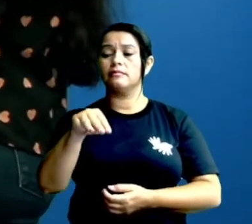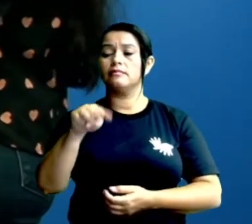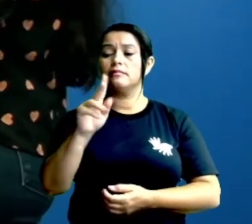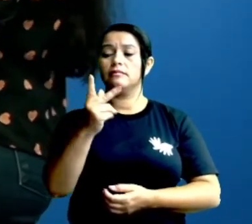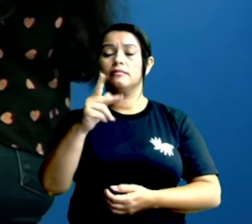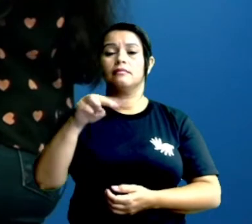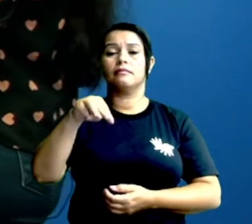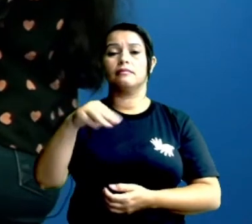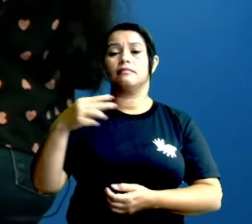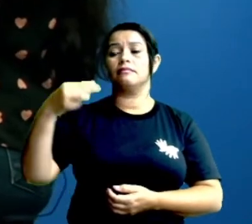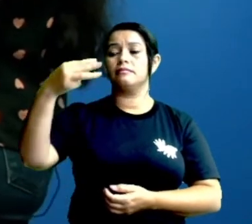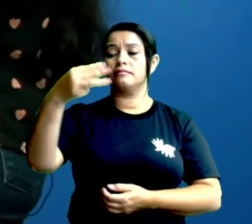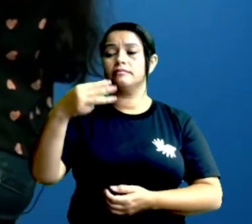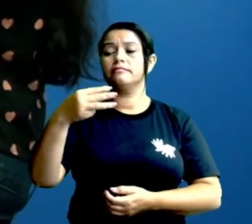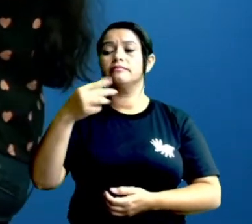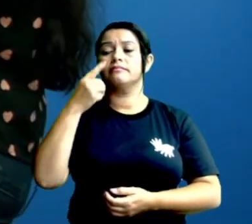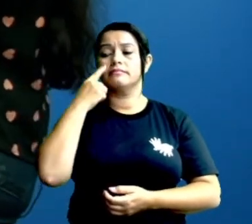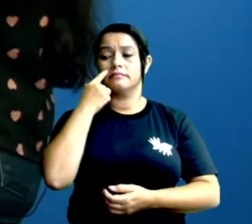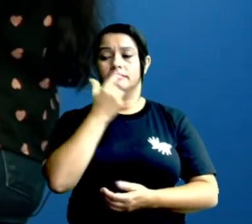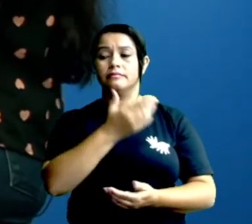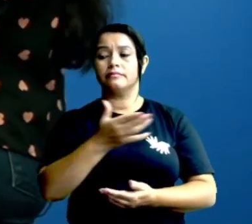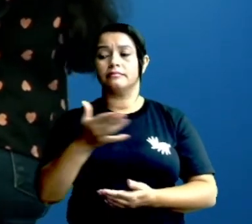12 hectômetros cúbicos,